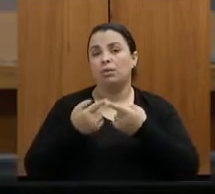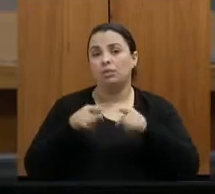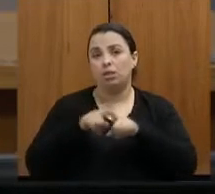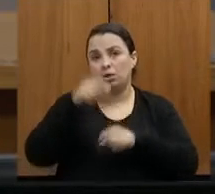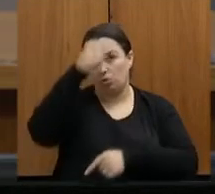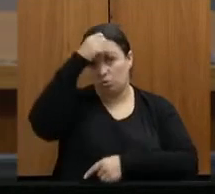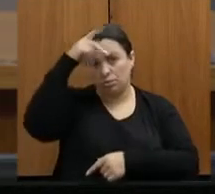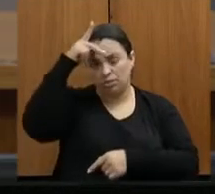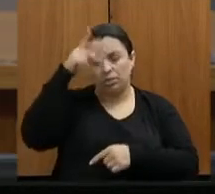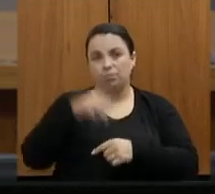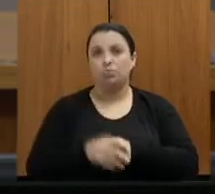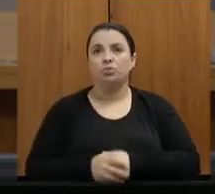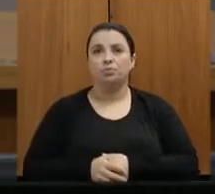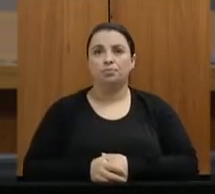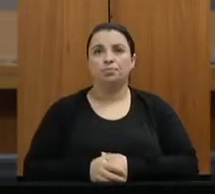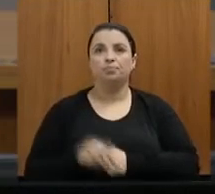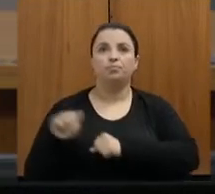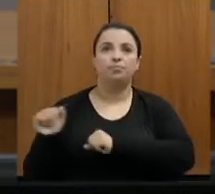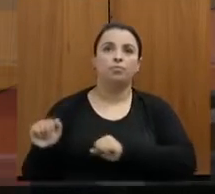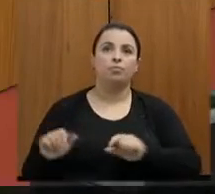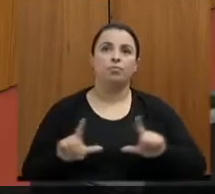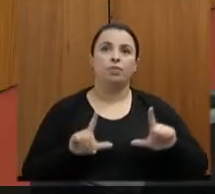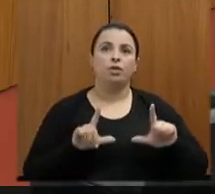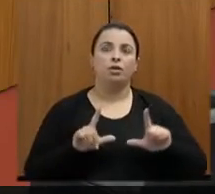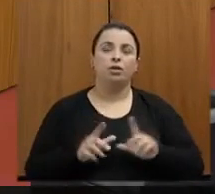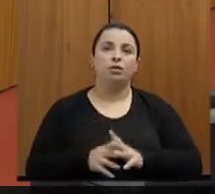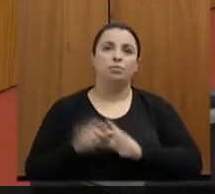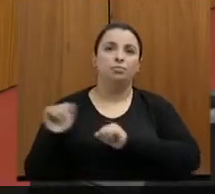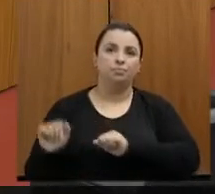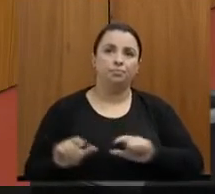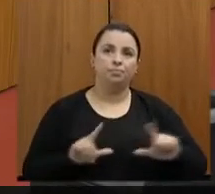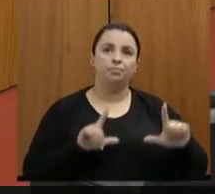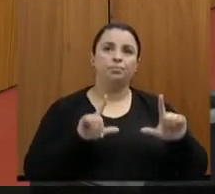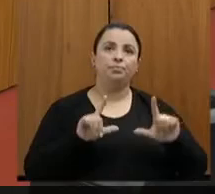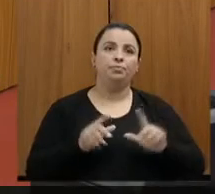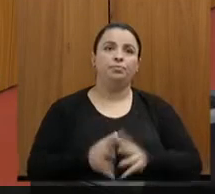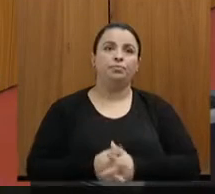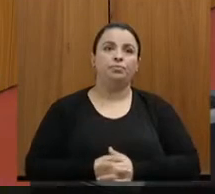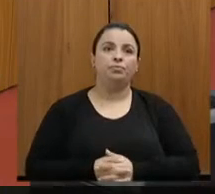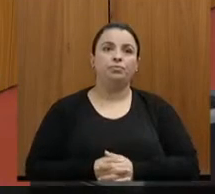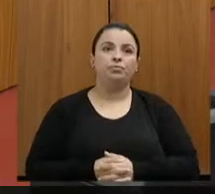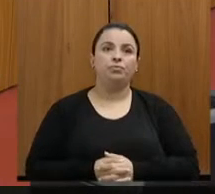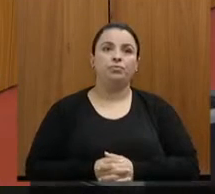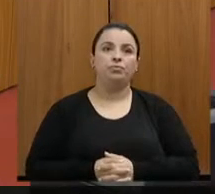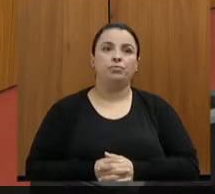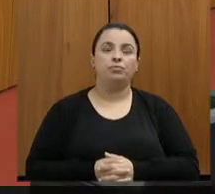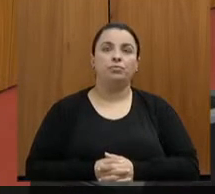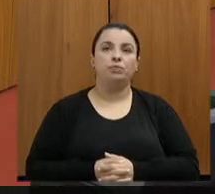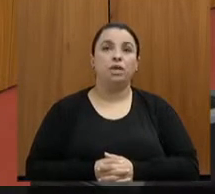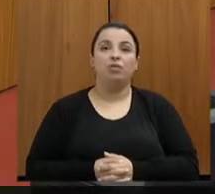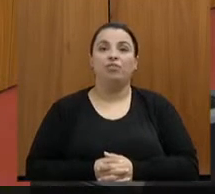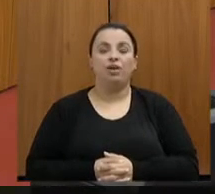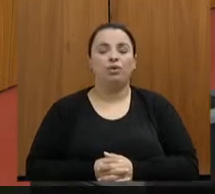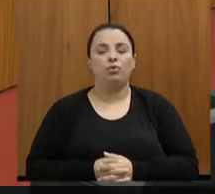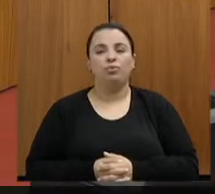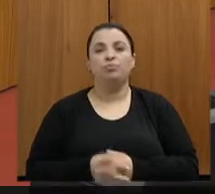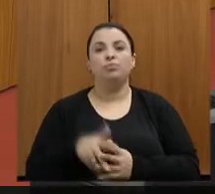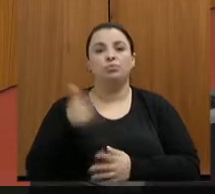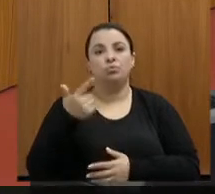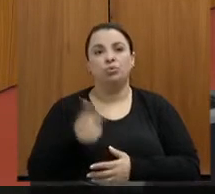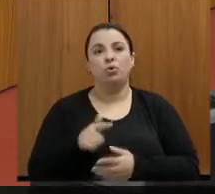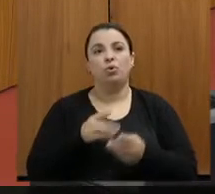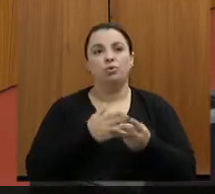Por favor, pode passar. Mais um, por favor. E uma outra vertente que nós trouxemos